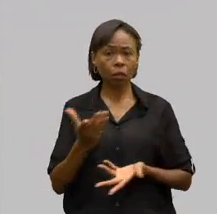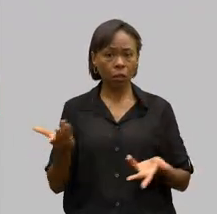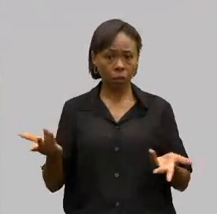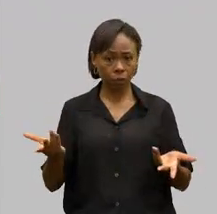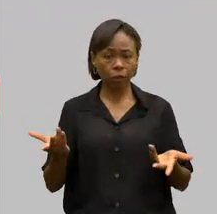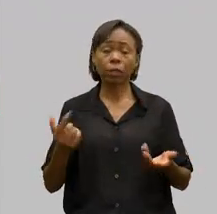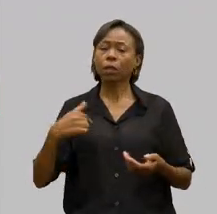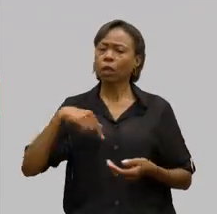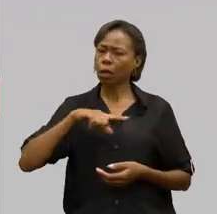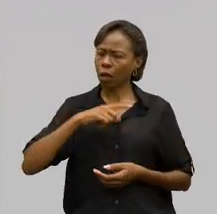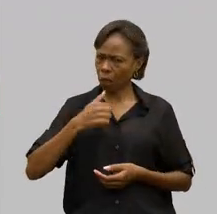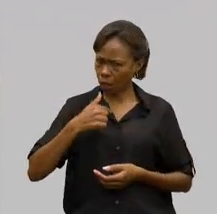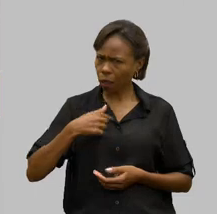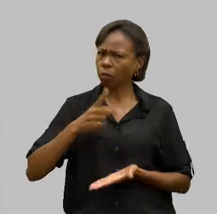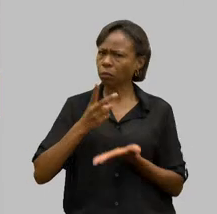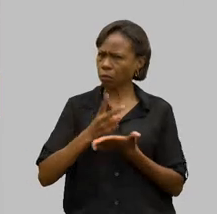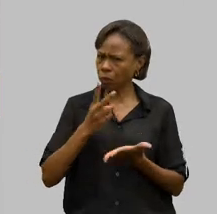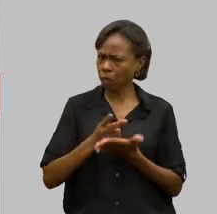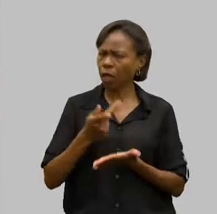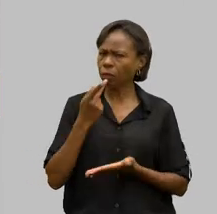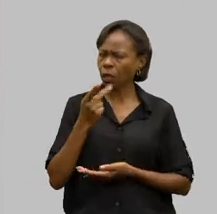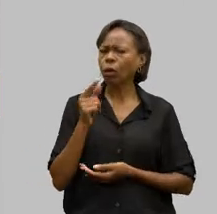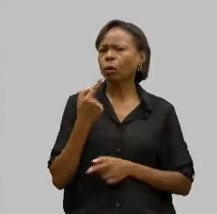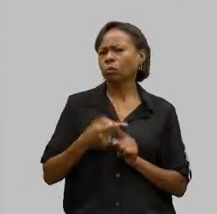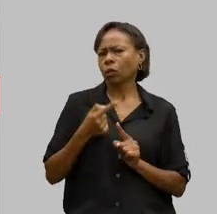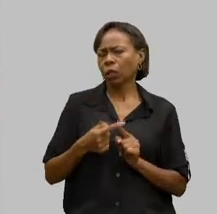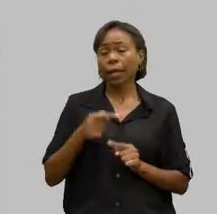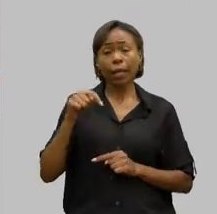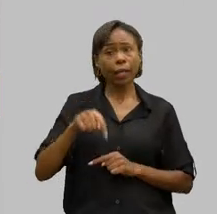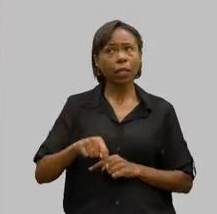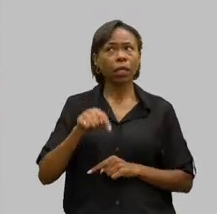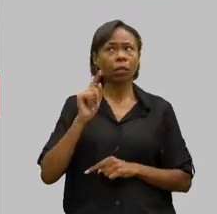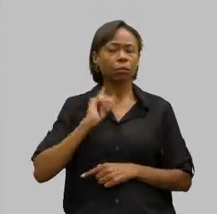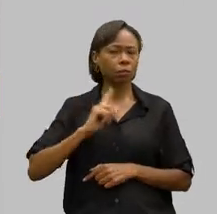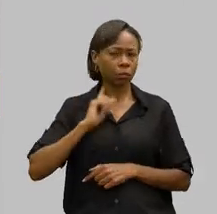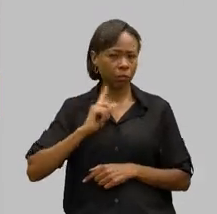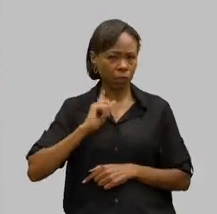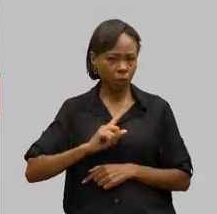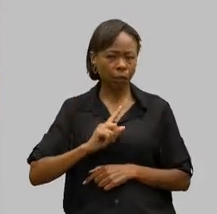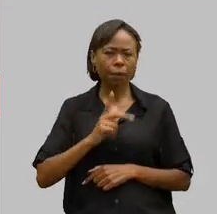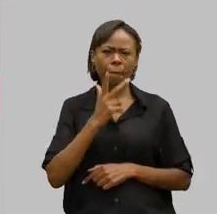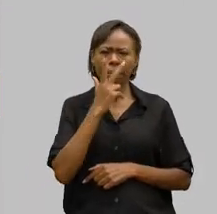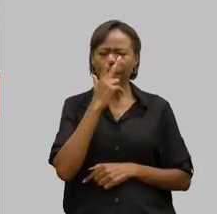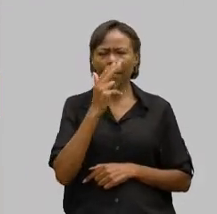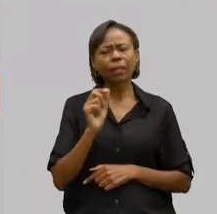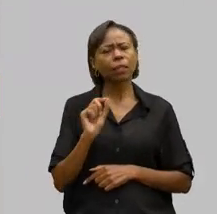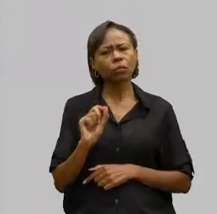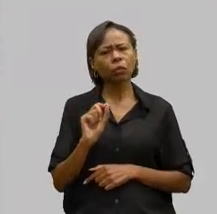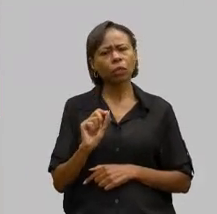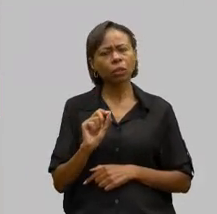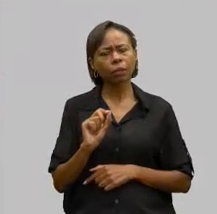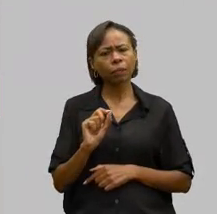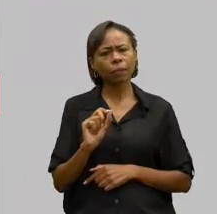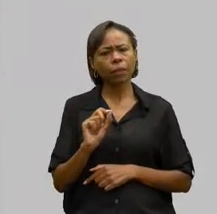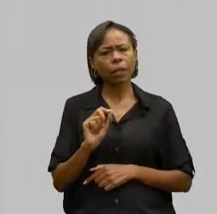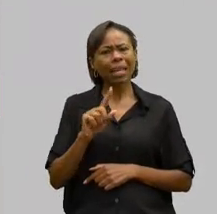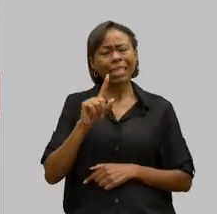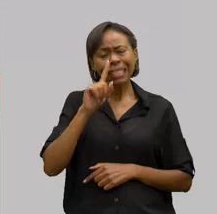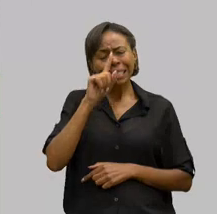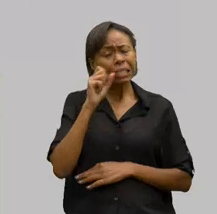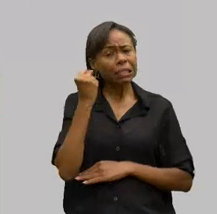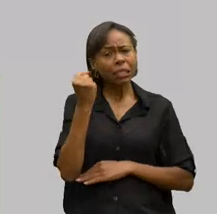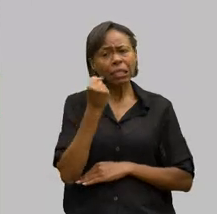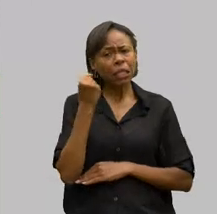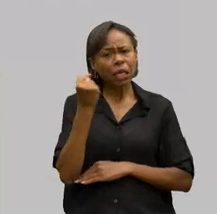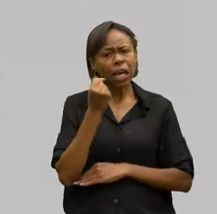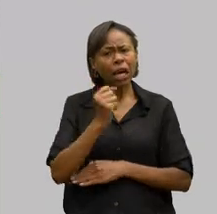nisso, porque me parece que Minas Gerais está incorrendo num caso muito grave de